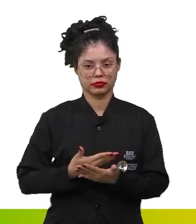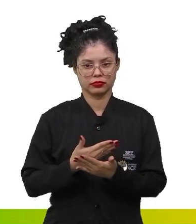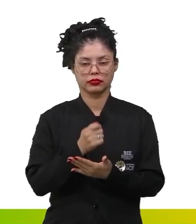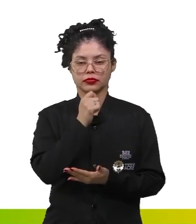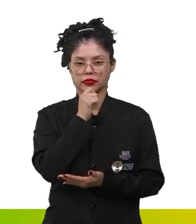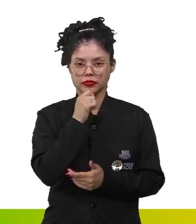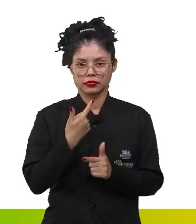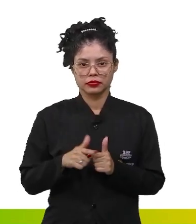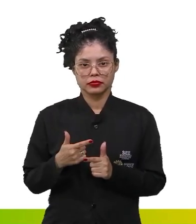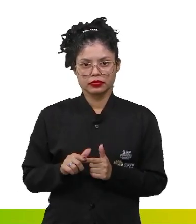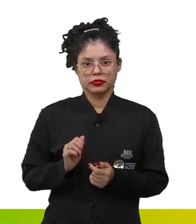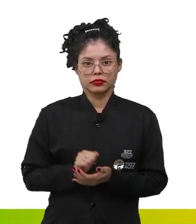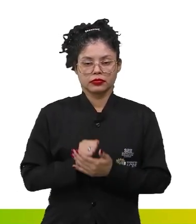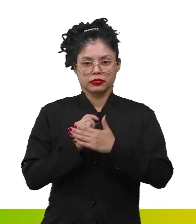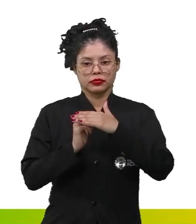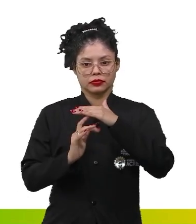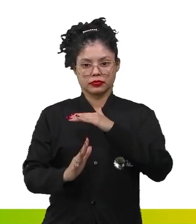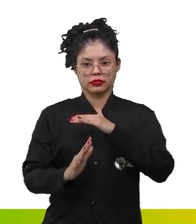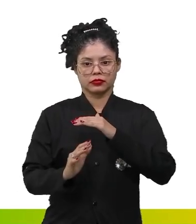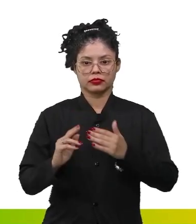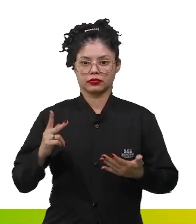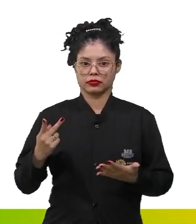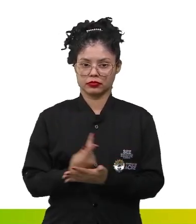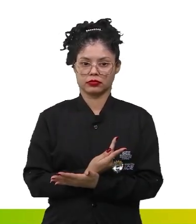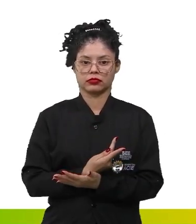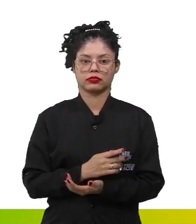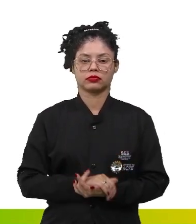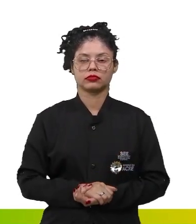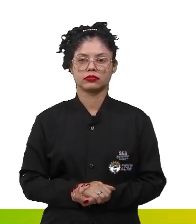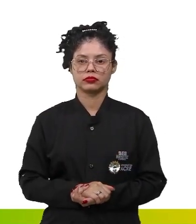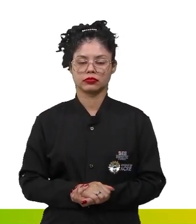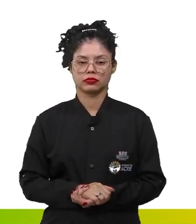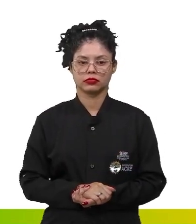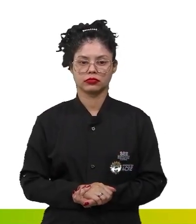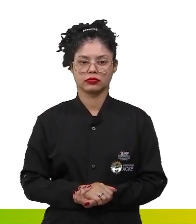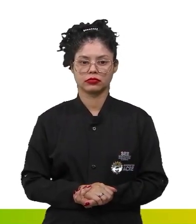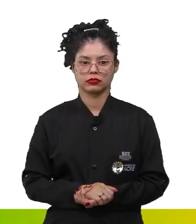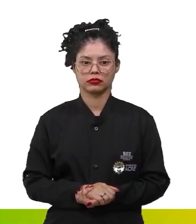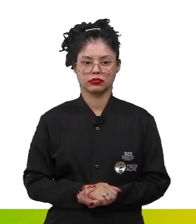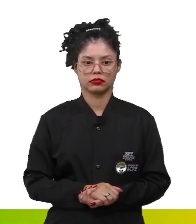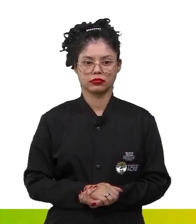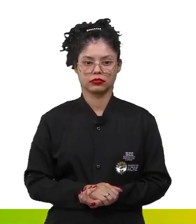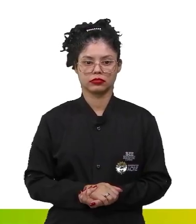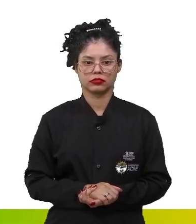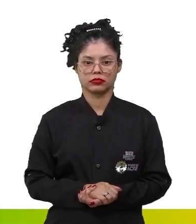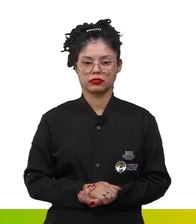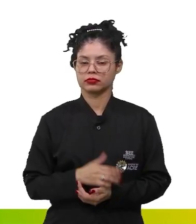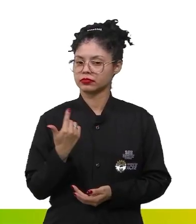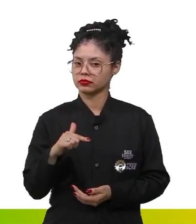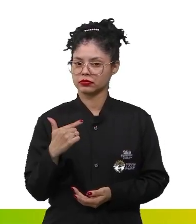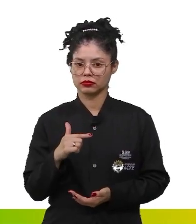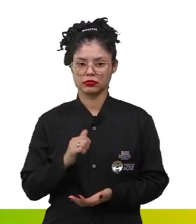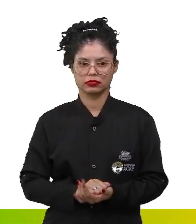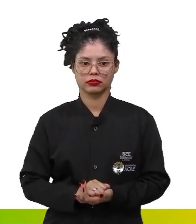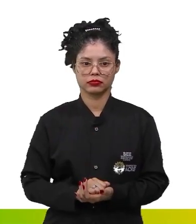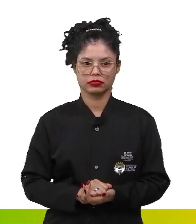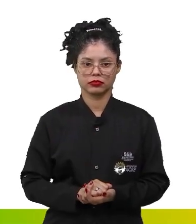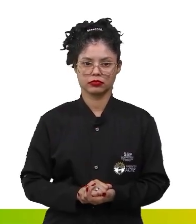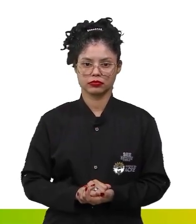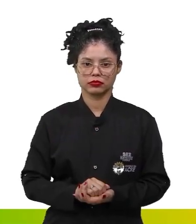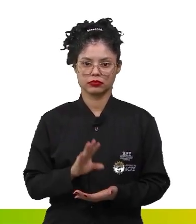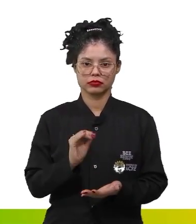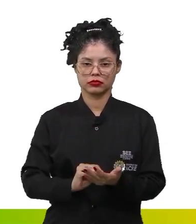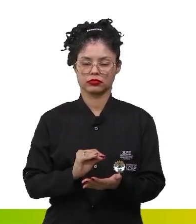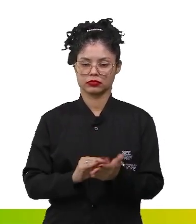para essa situação de imigração. Incorreto, pessoal, ok? Claramente incorreto. Não existe isso, tá? Falta